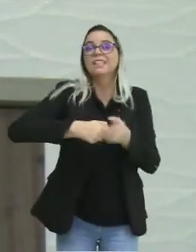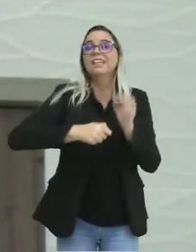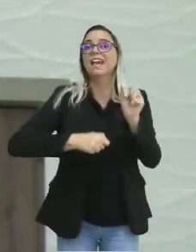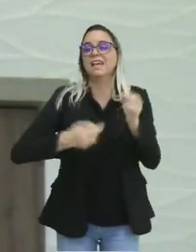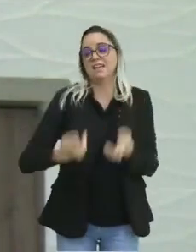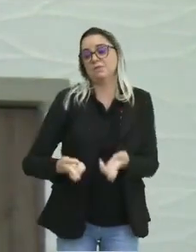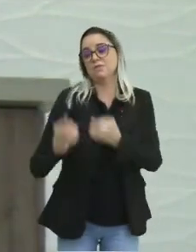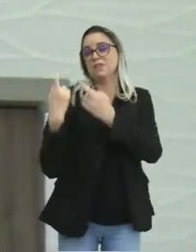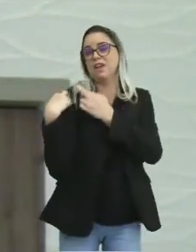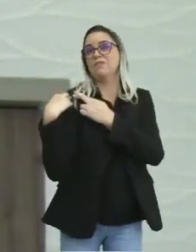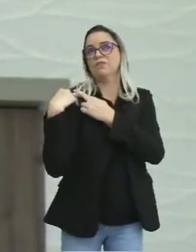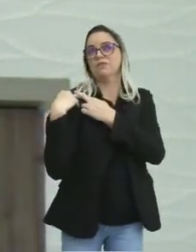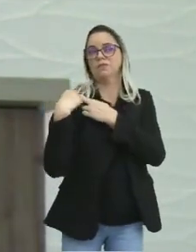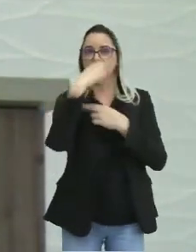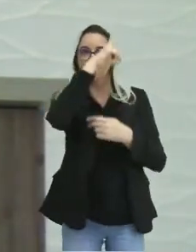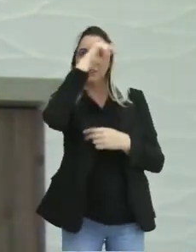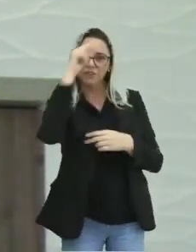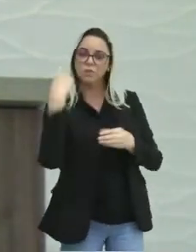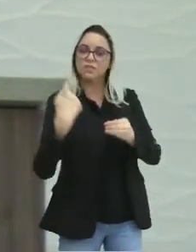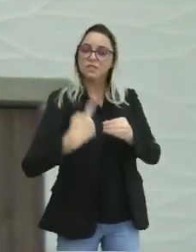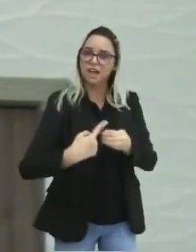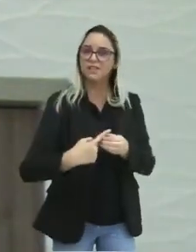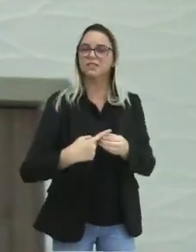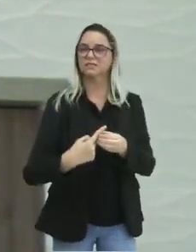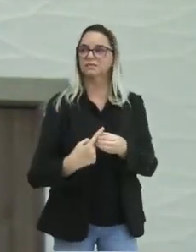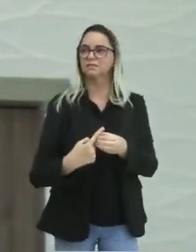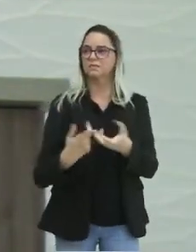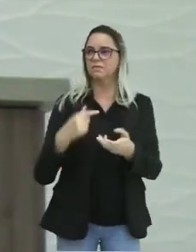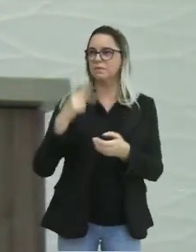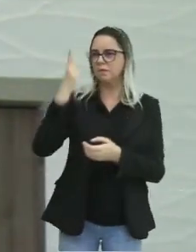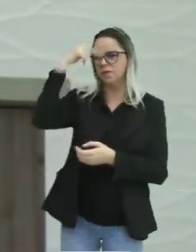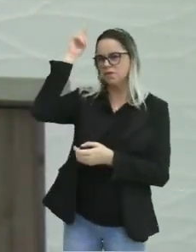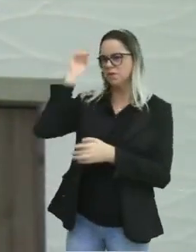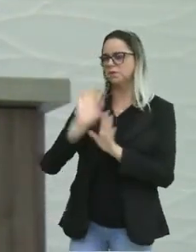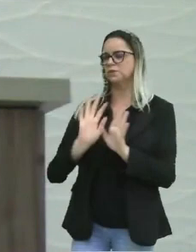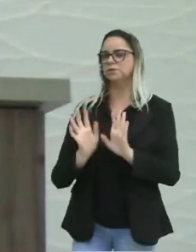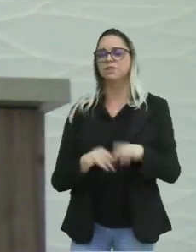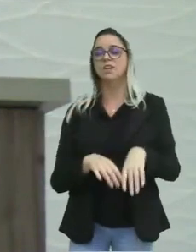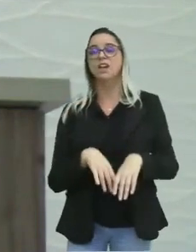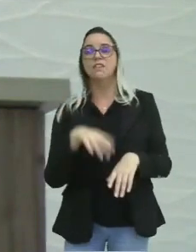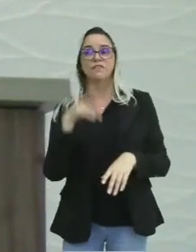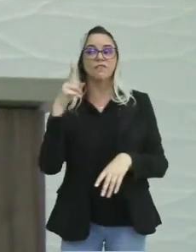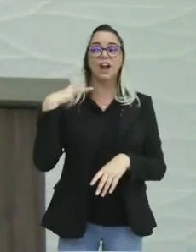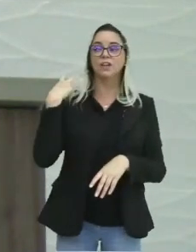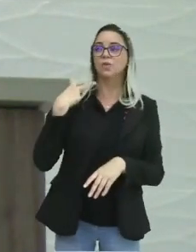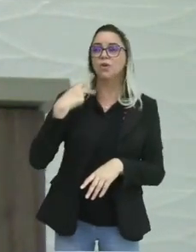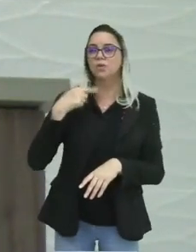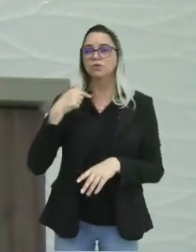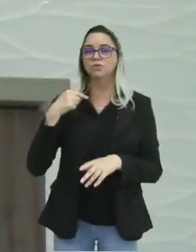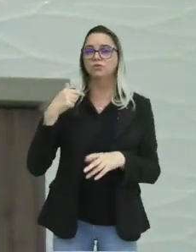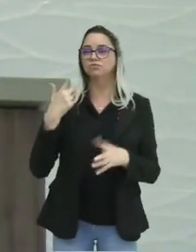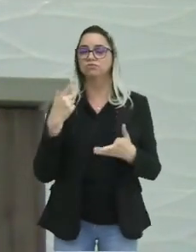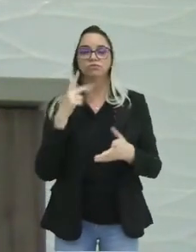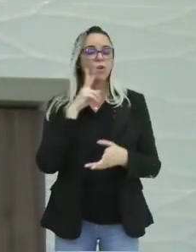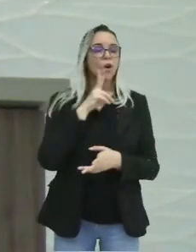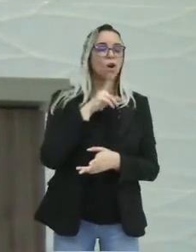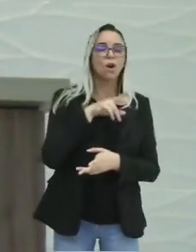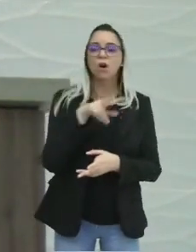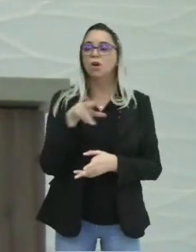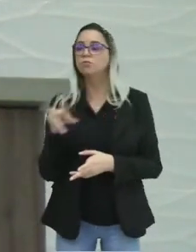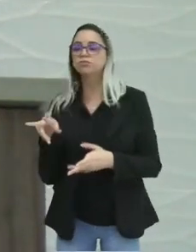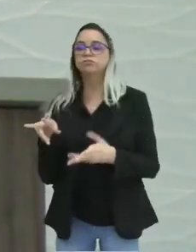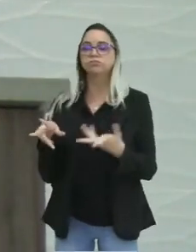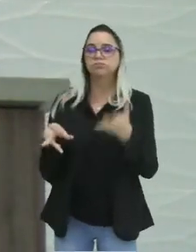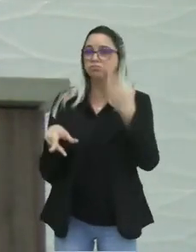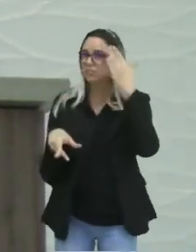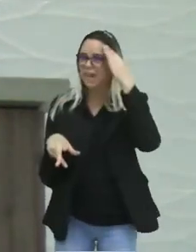município. Faltei não, vereador Pachequinho. O vereador não anda na região, o vereador não sabe o que a